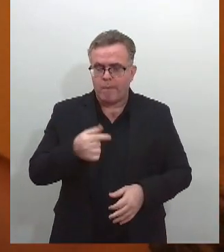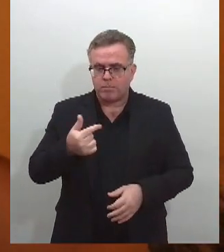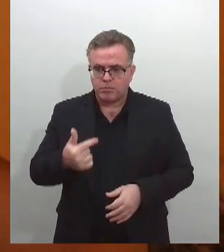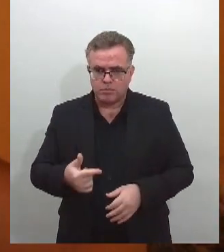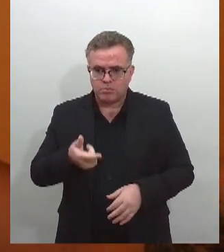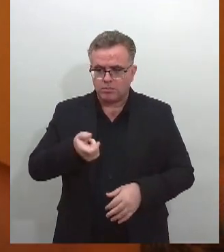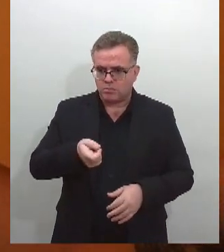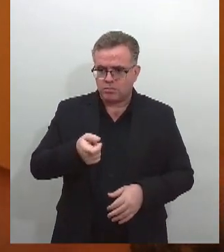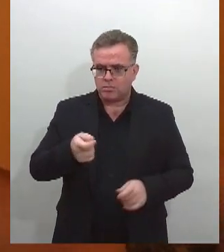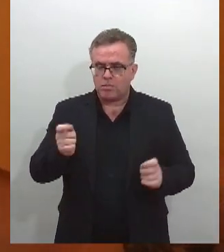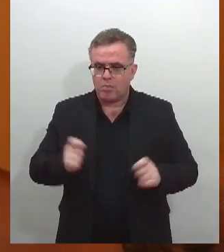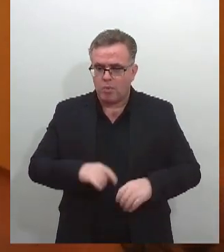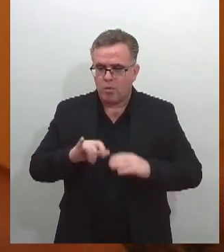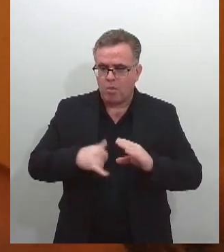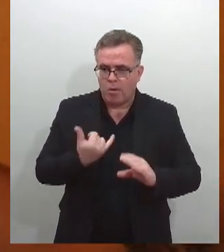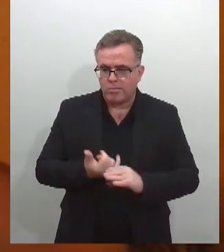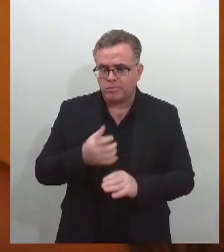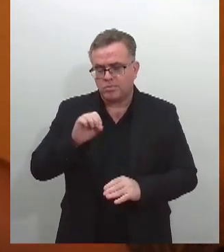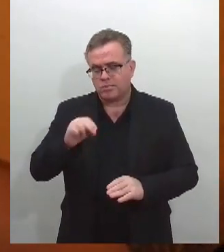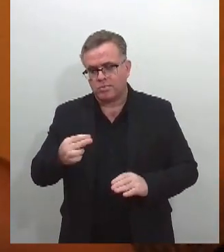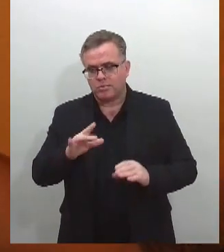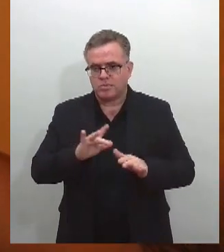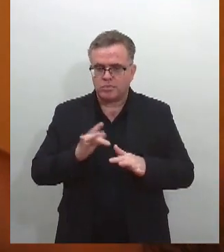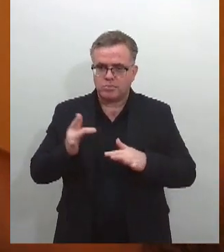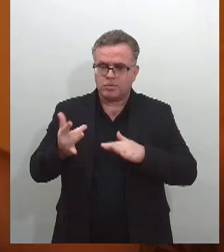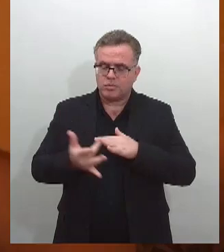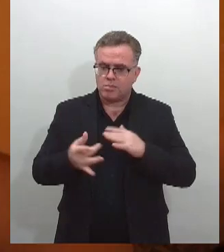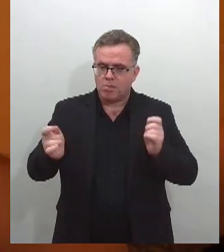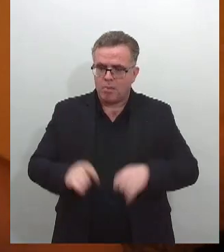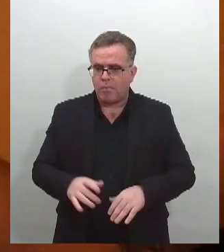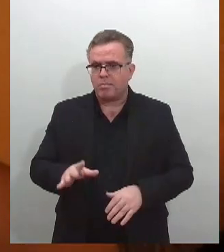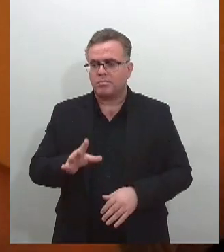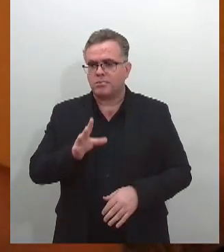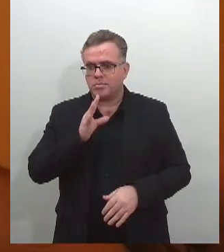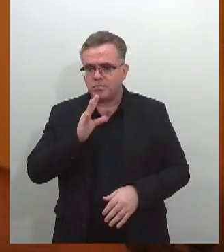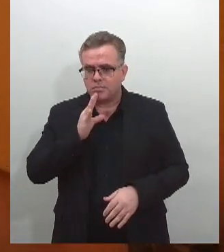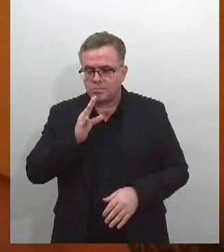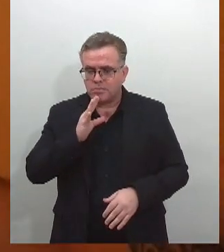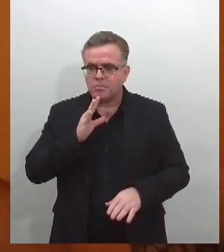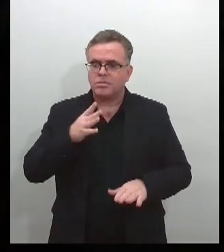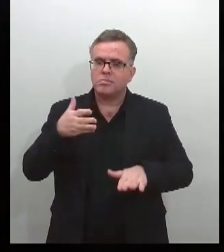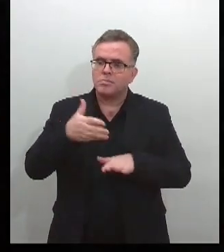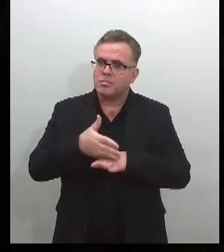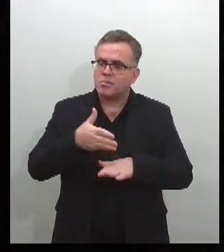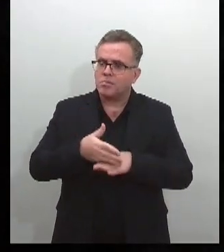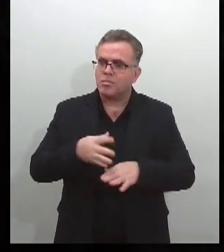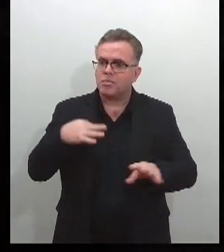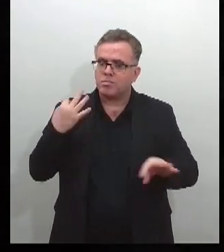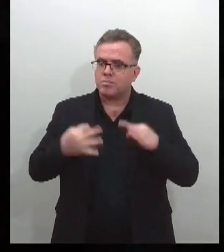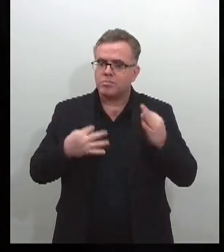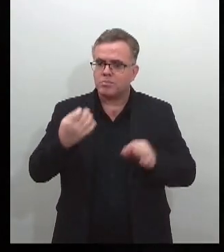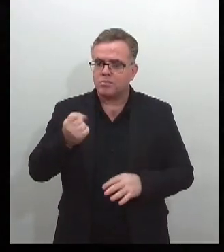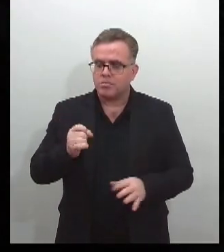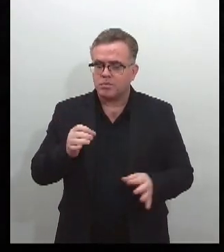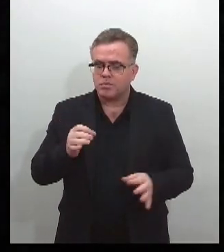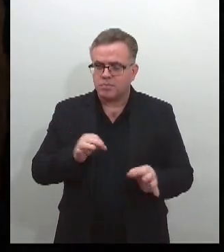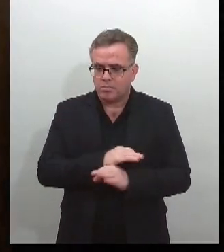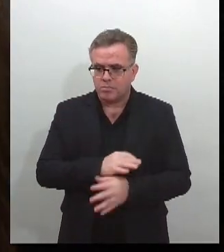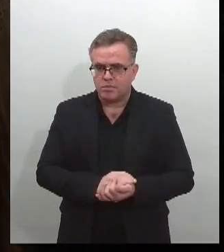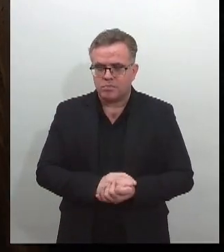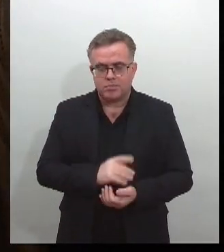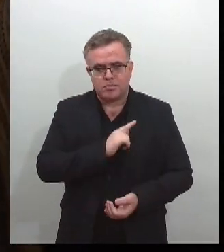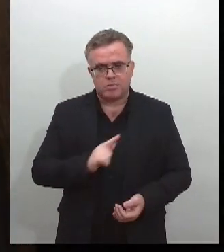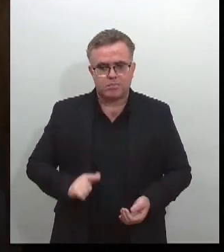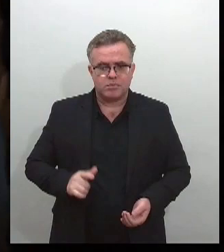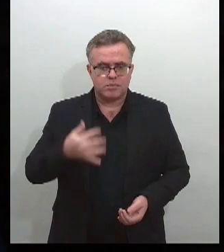YouTube ou das redes sociais, possa conhecer um pouco mais do turismo sergipano. O governador do estado, durante o